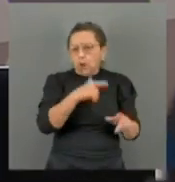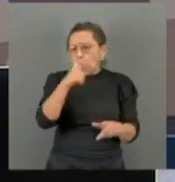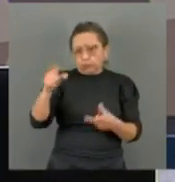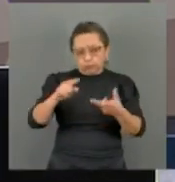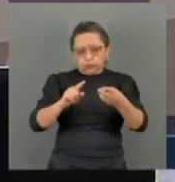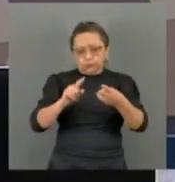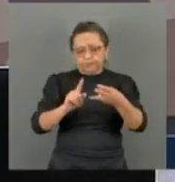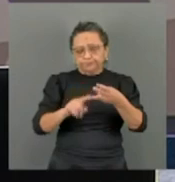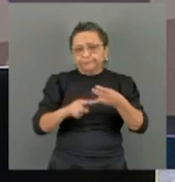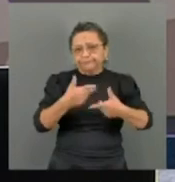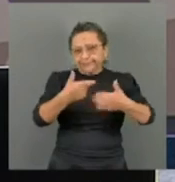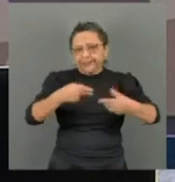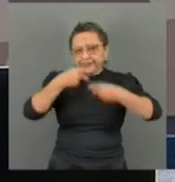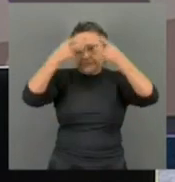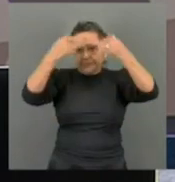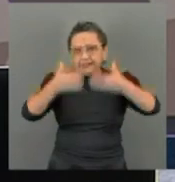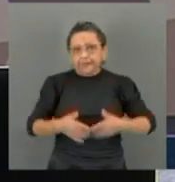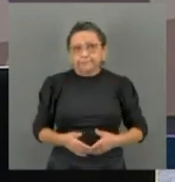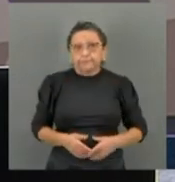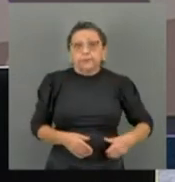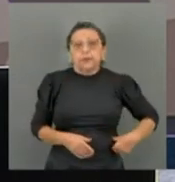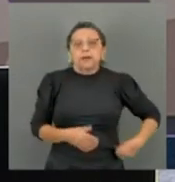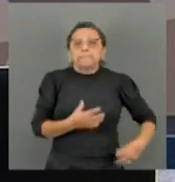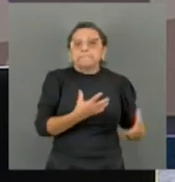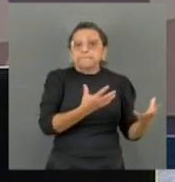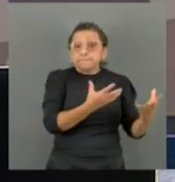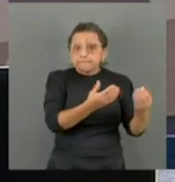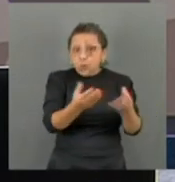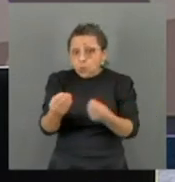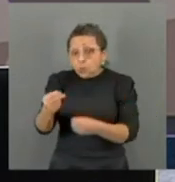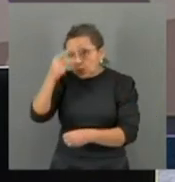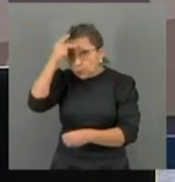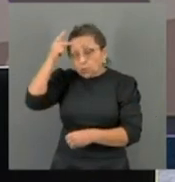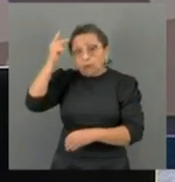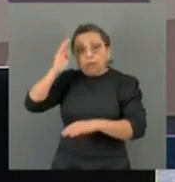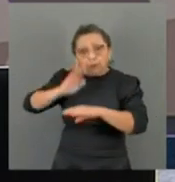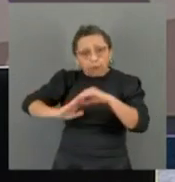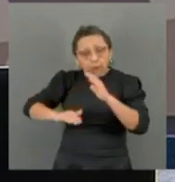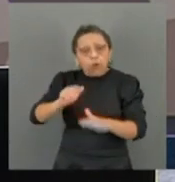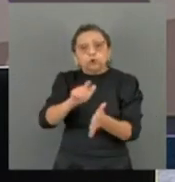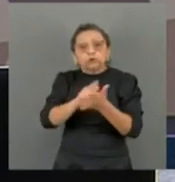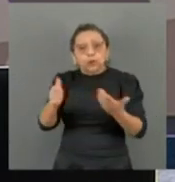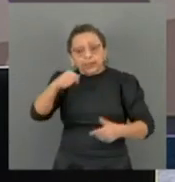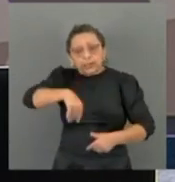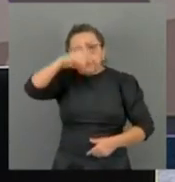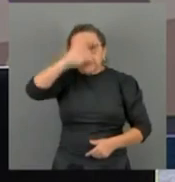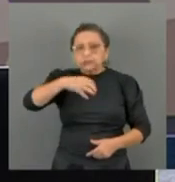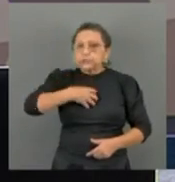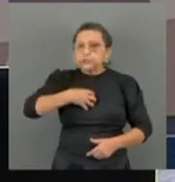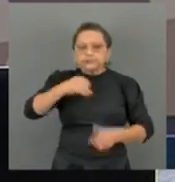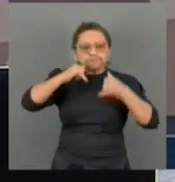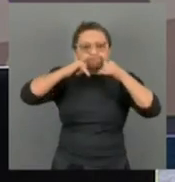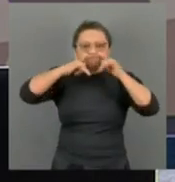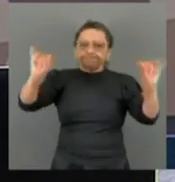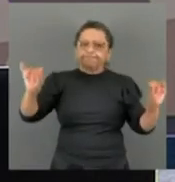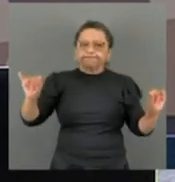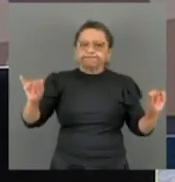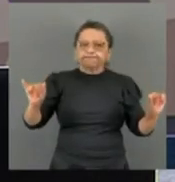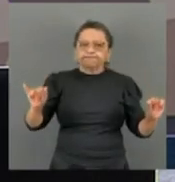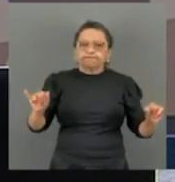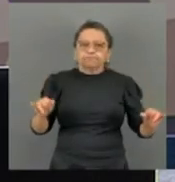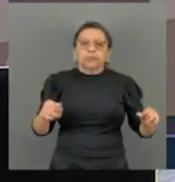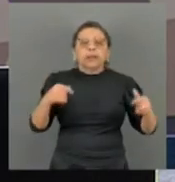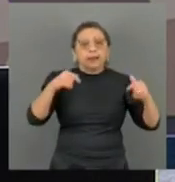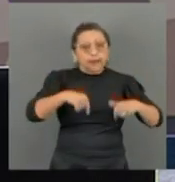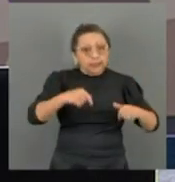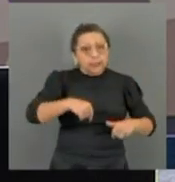ponto que queria dizer. Muitos jornalistas brasileiros se sentem chocados. Muitos jornalistas